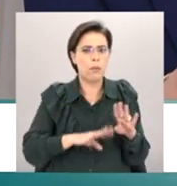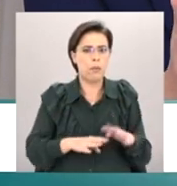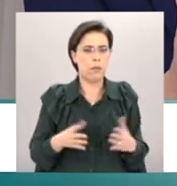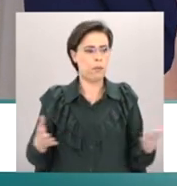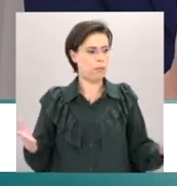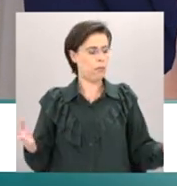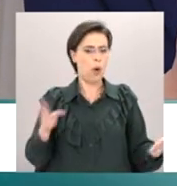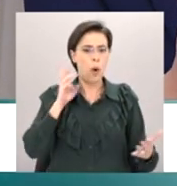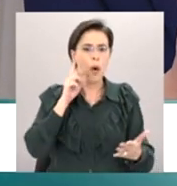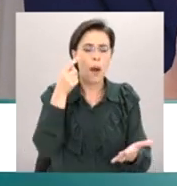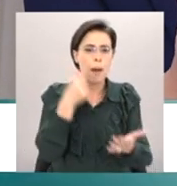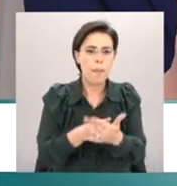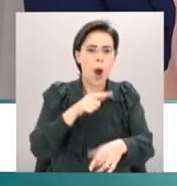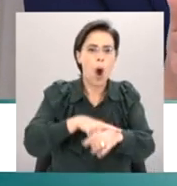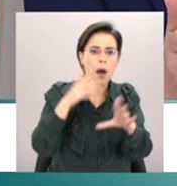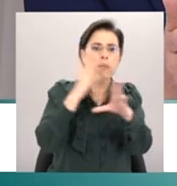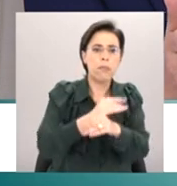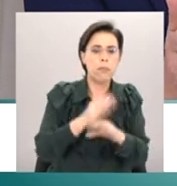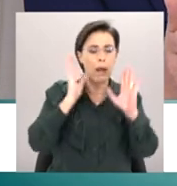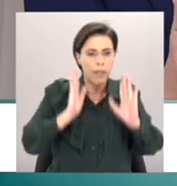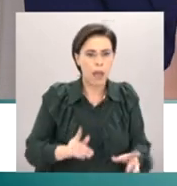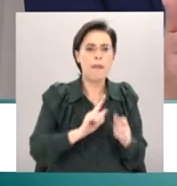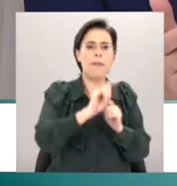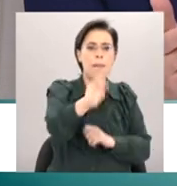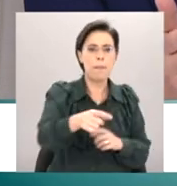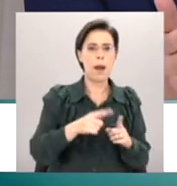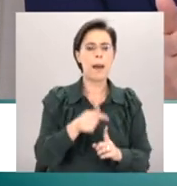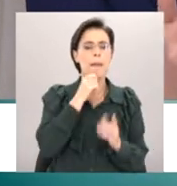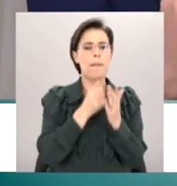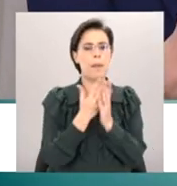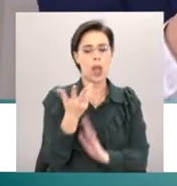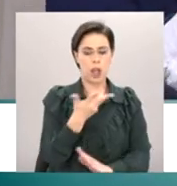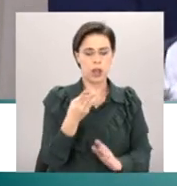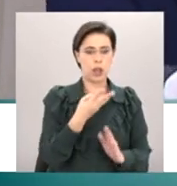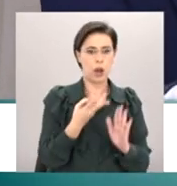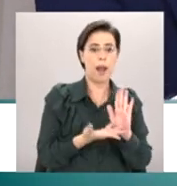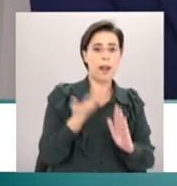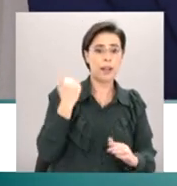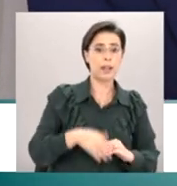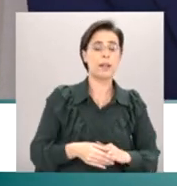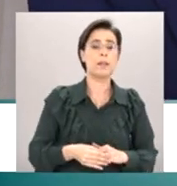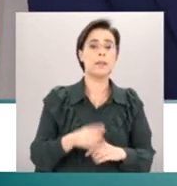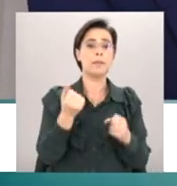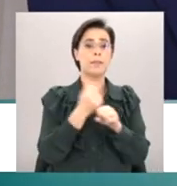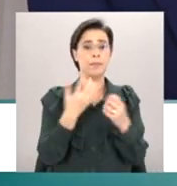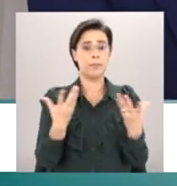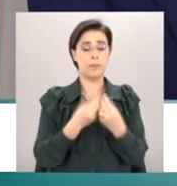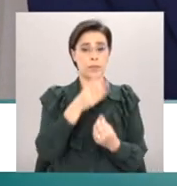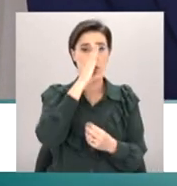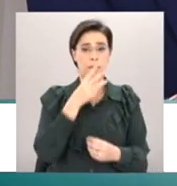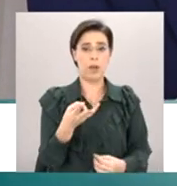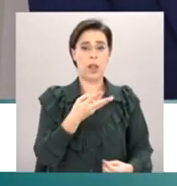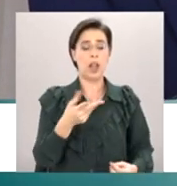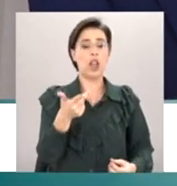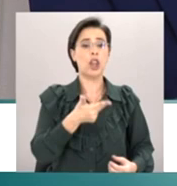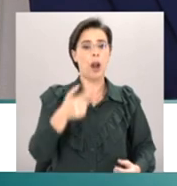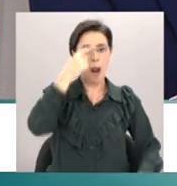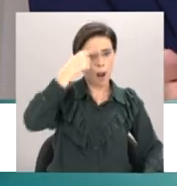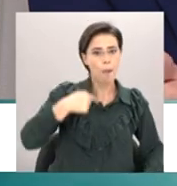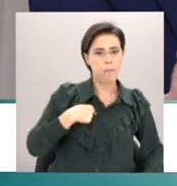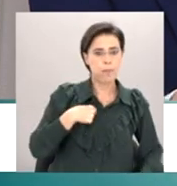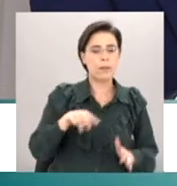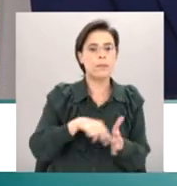os carregando as horas extraordinárias como devem ser pagas tirando as medidas da troika eu bem sei que trabalhou com o governo da troika que